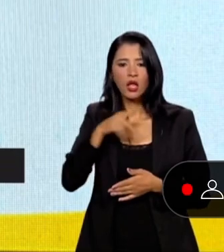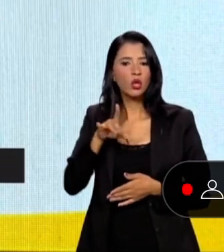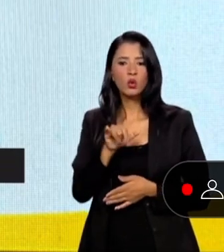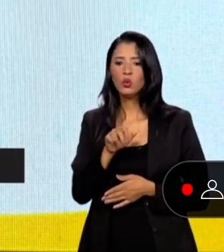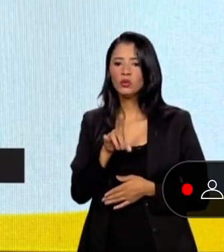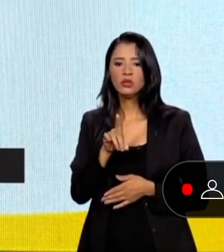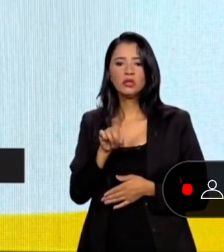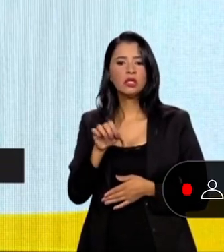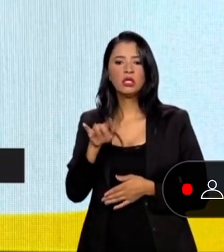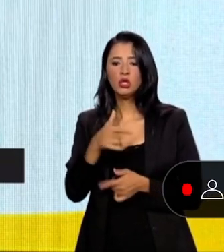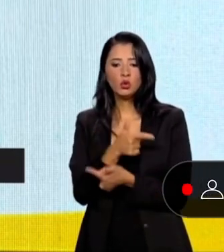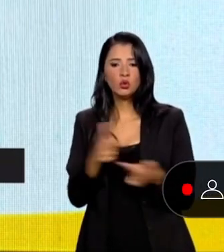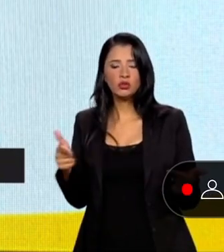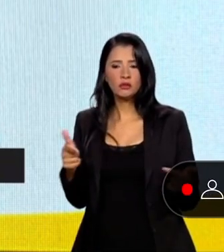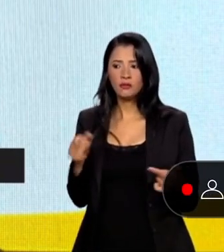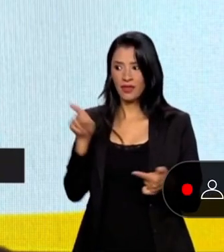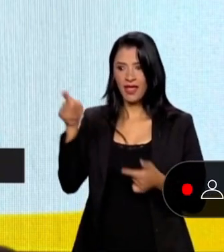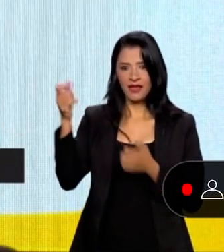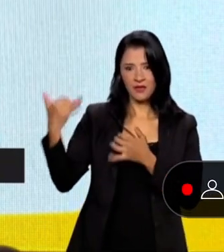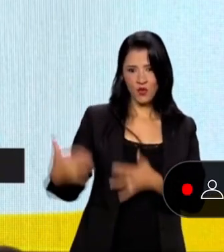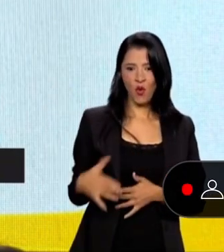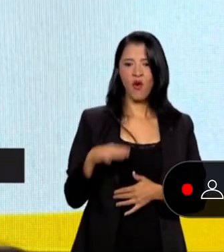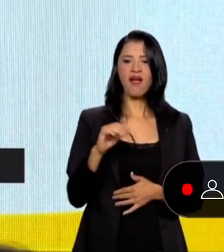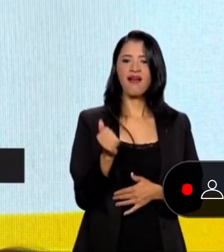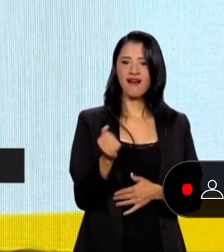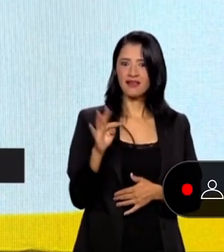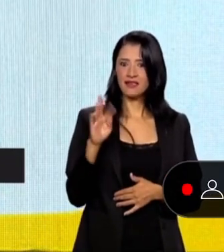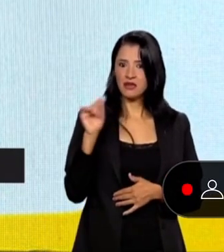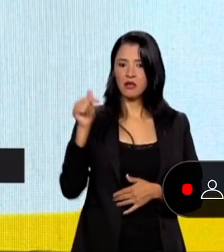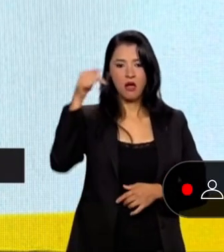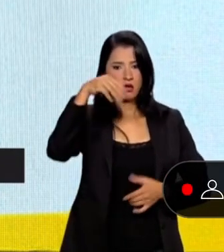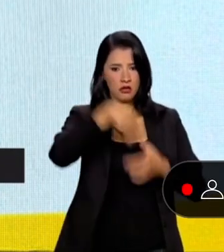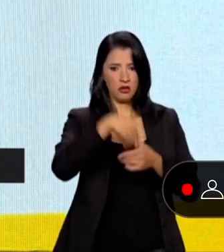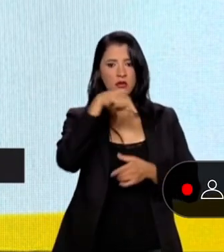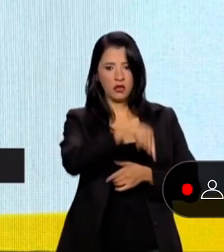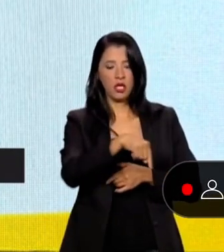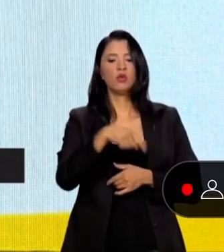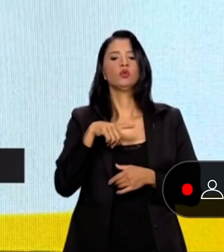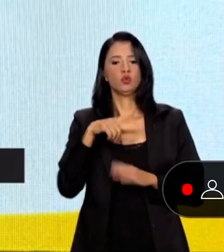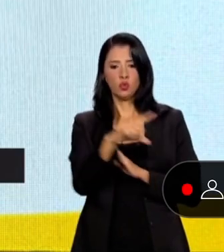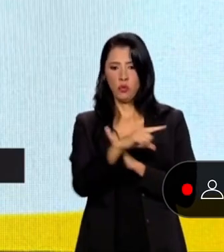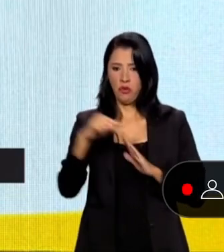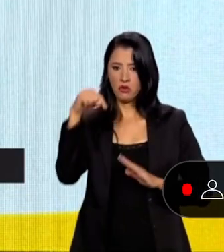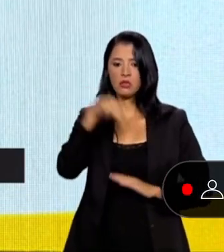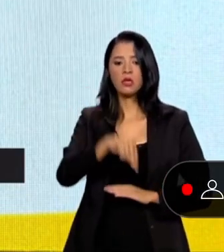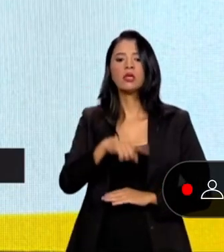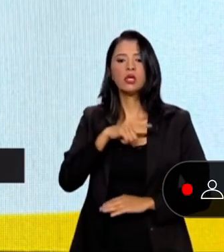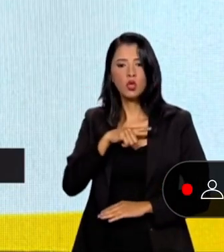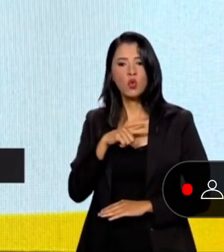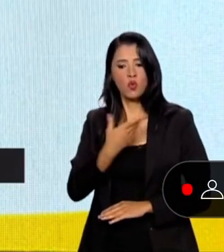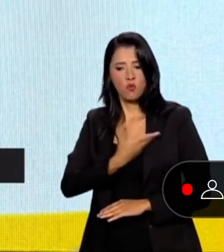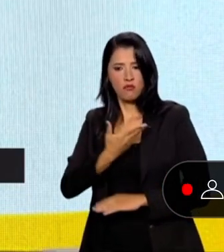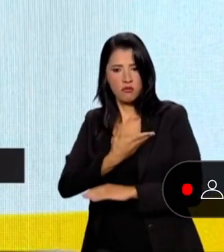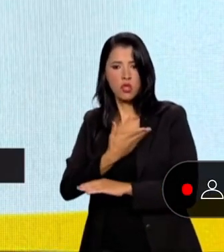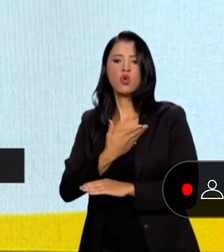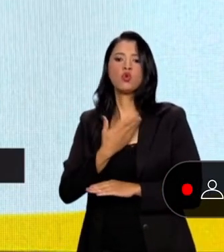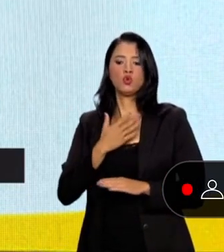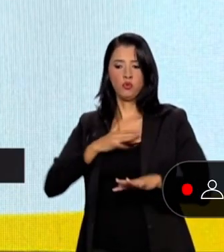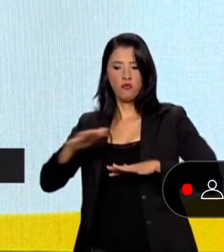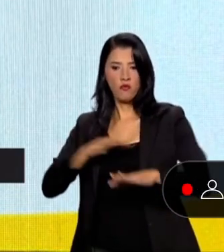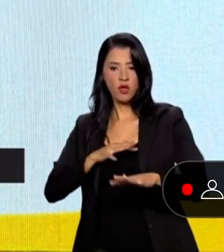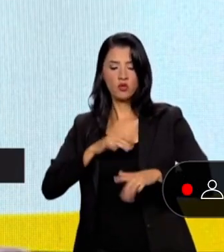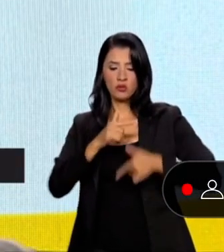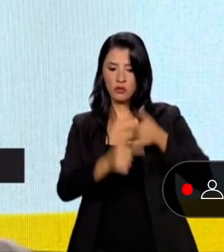Aí ela falou da castanha, aqui dentro do palácio, um companheiro do movimento dos trabalhadores